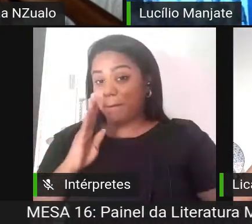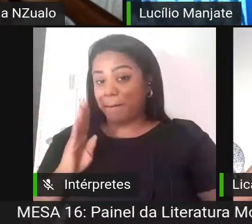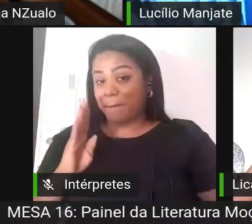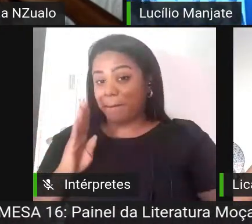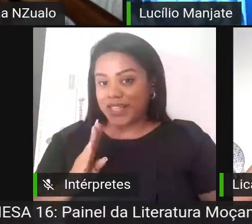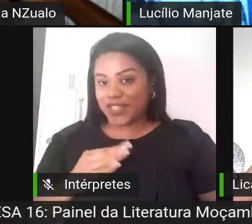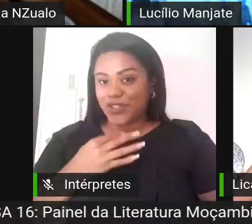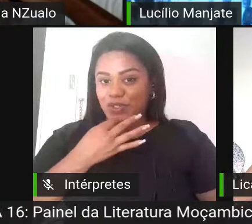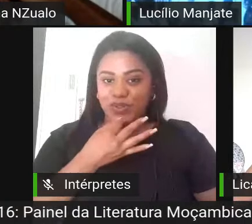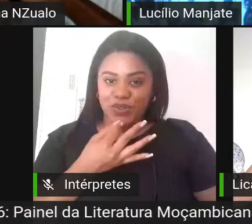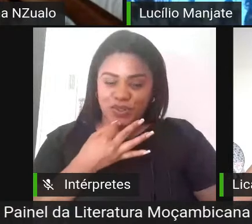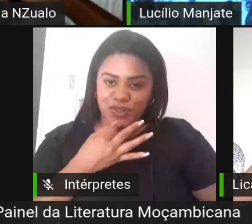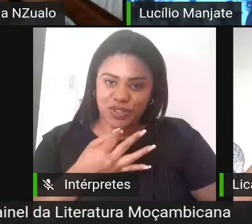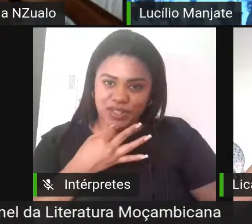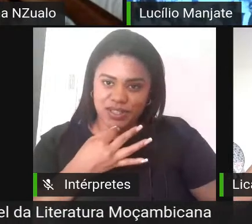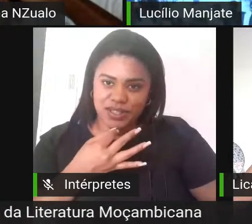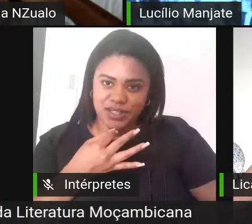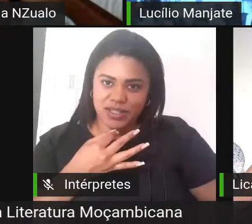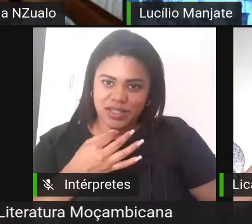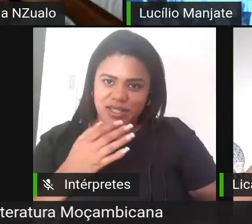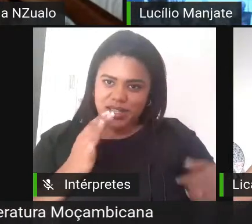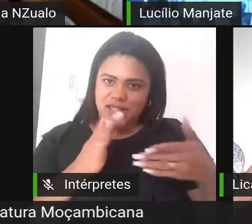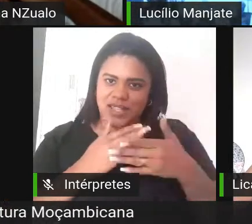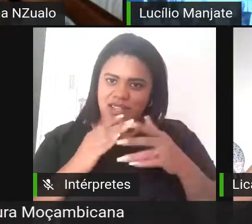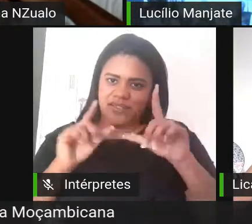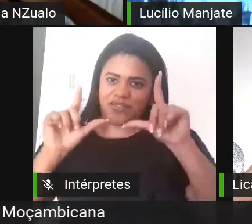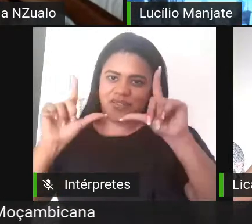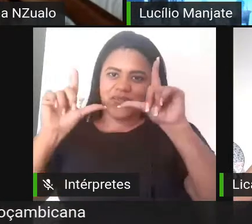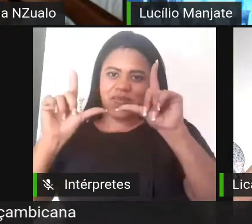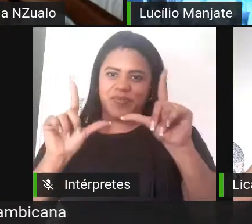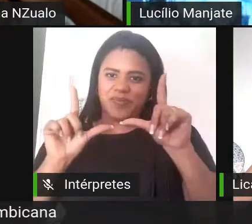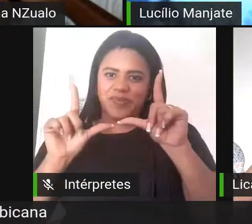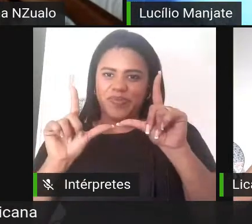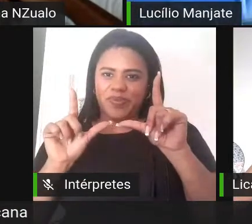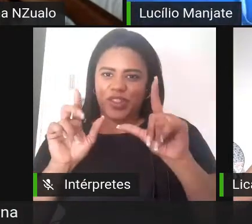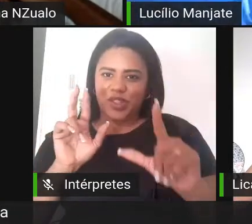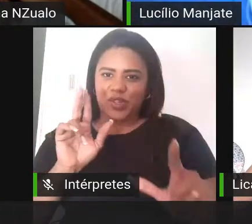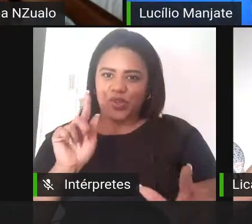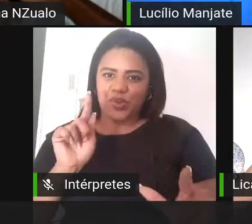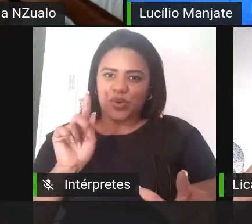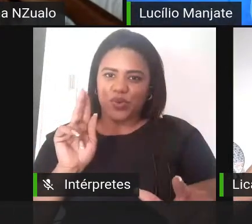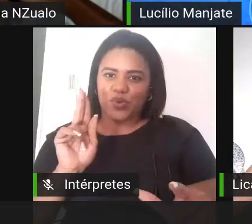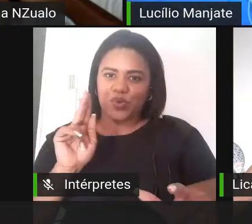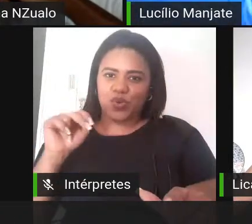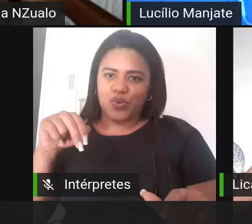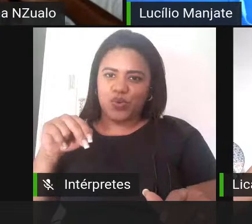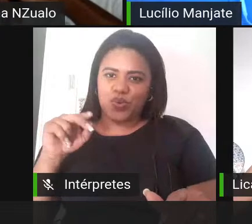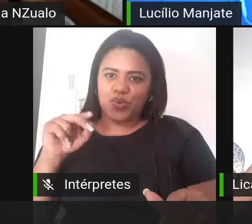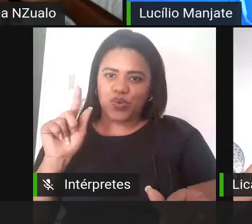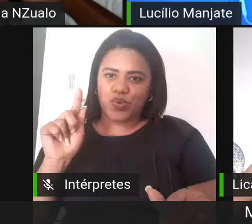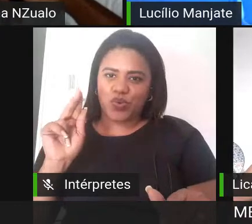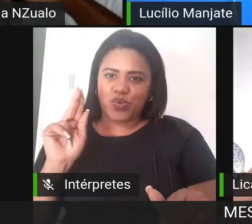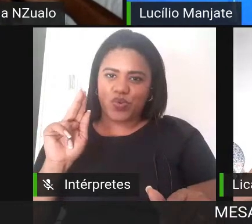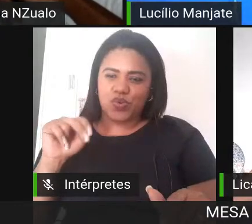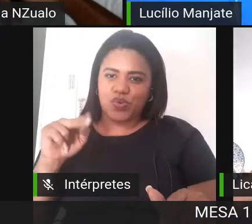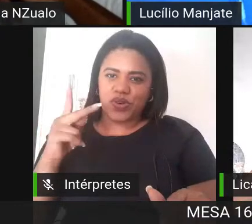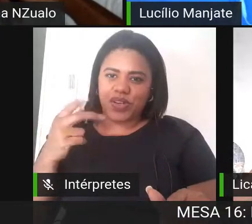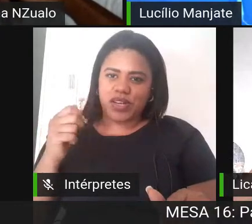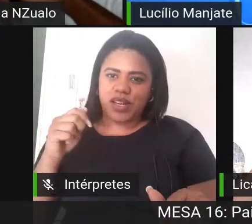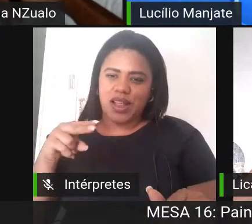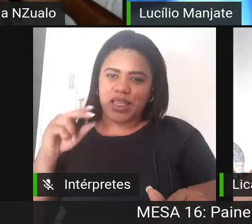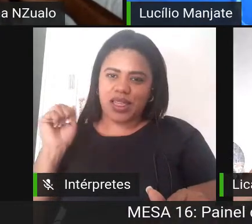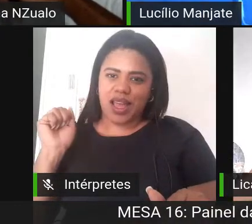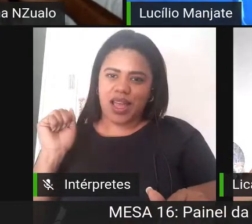é Gungunyane, né, de Ngulando Wakakosa. É o último livro dele. Esta edição